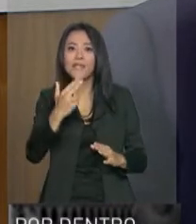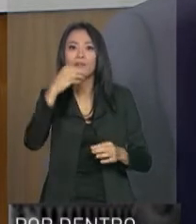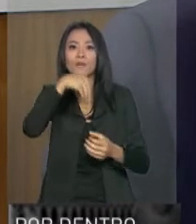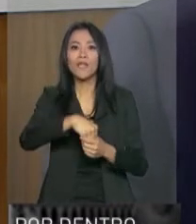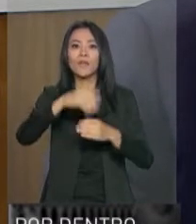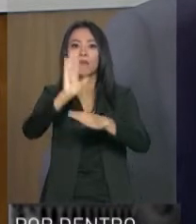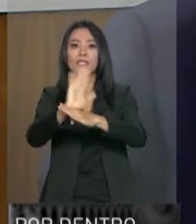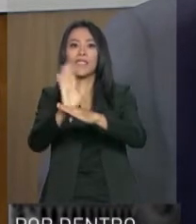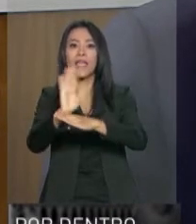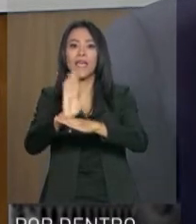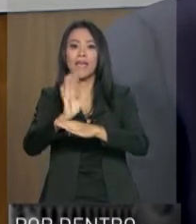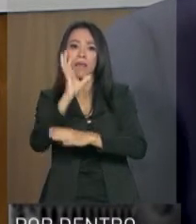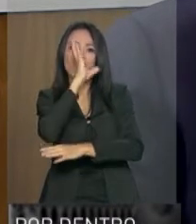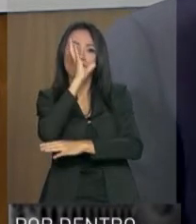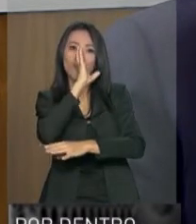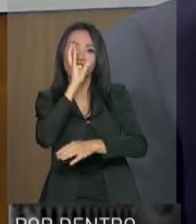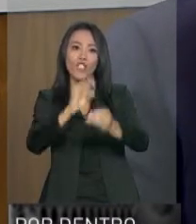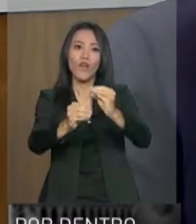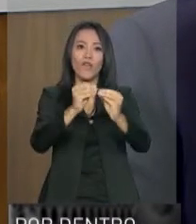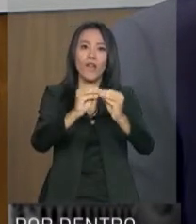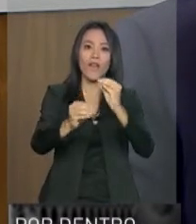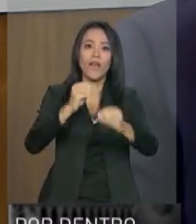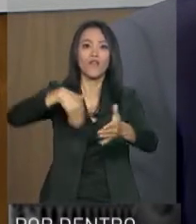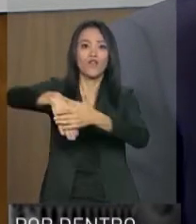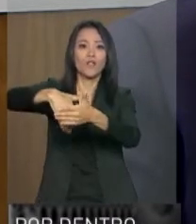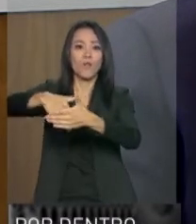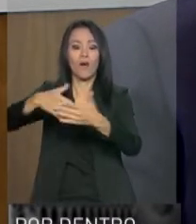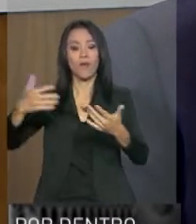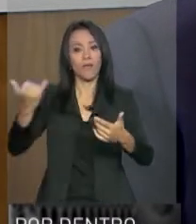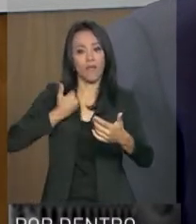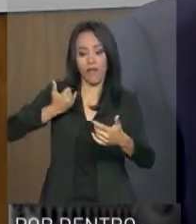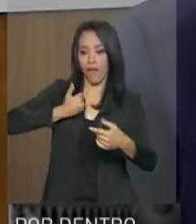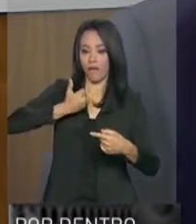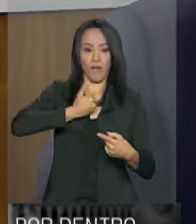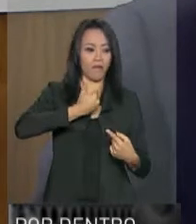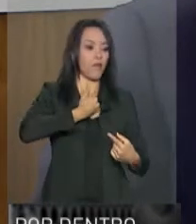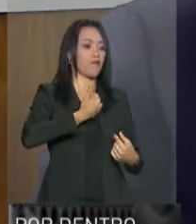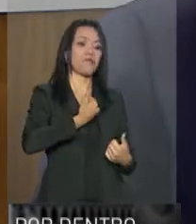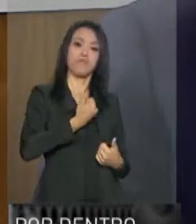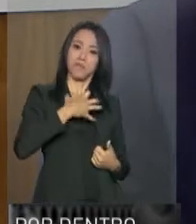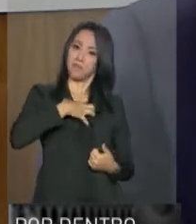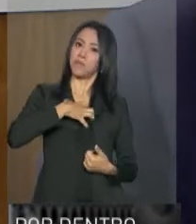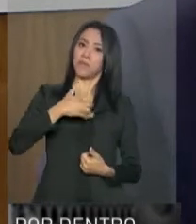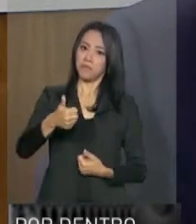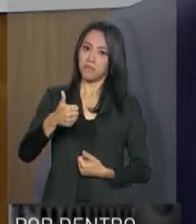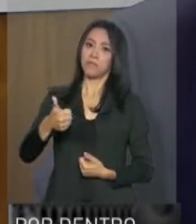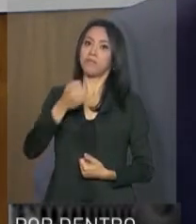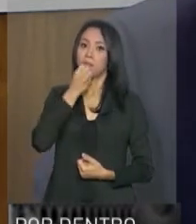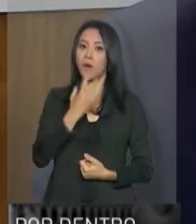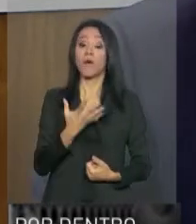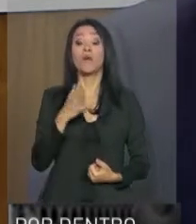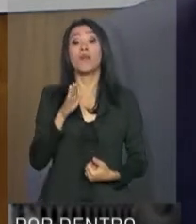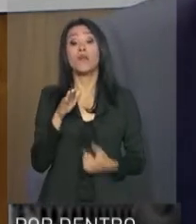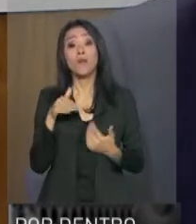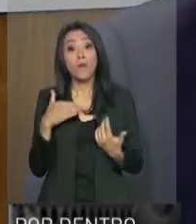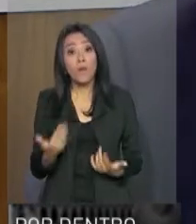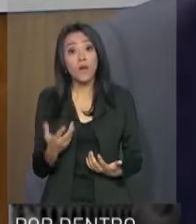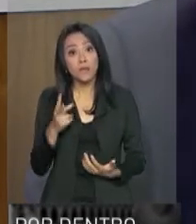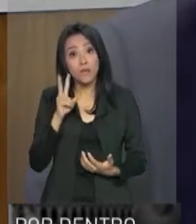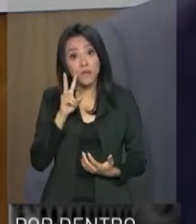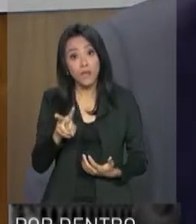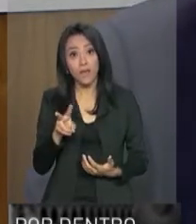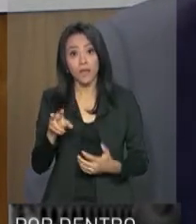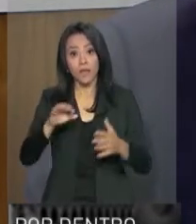assistir à novela o jogo de futebol é algo muito gratificante mesmo e na medida em que acontece essa migração